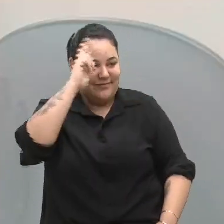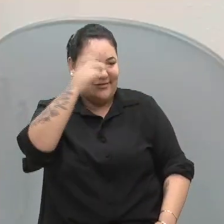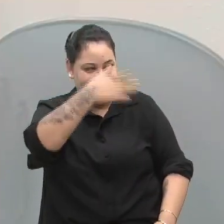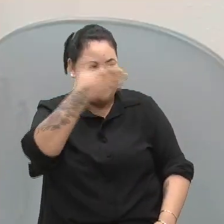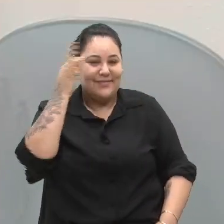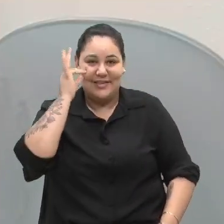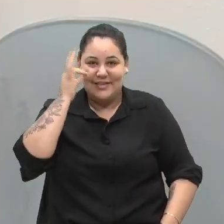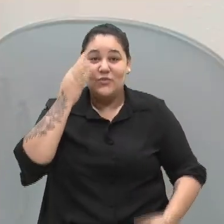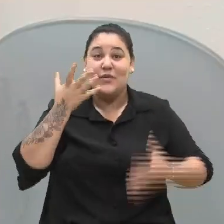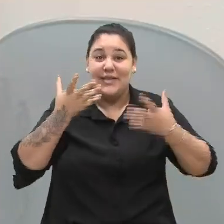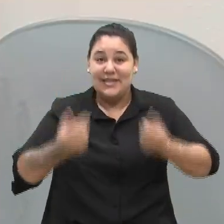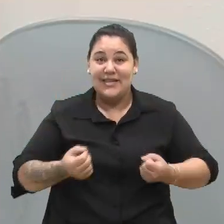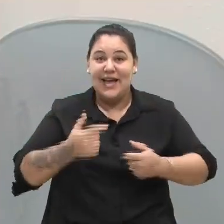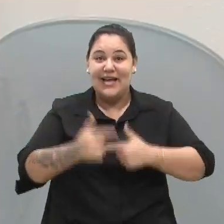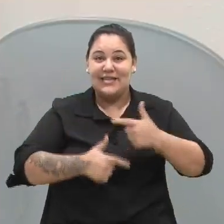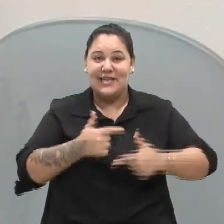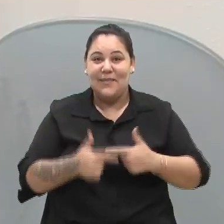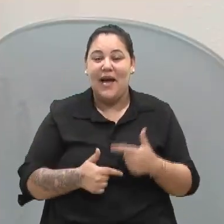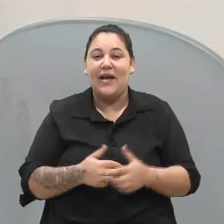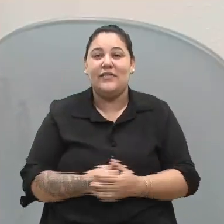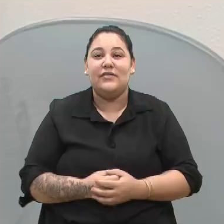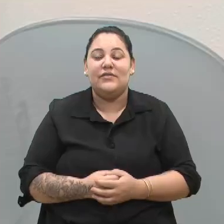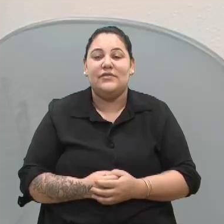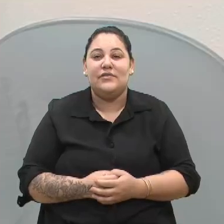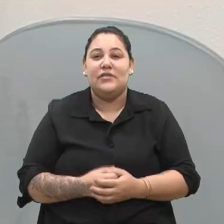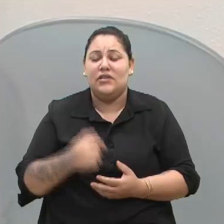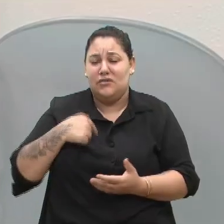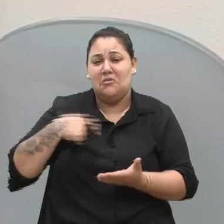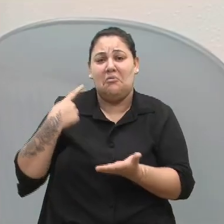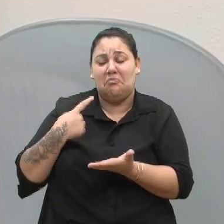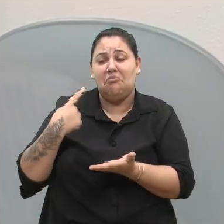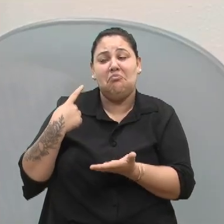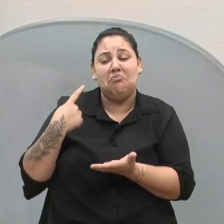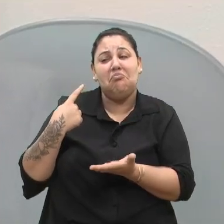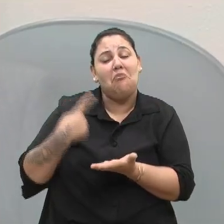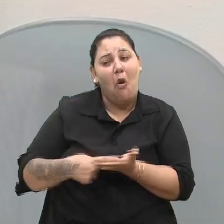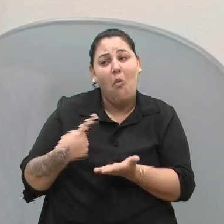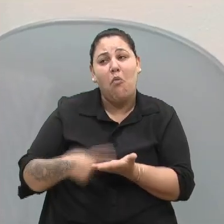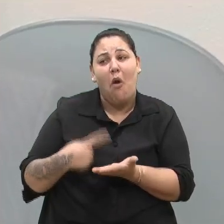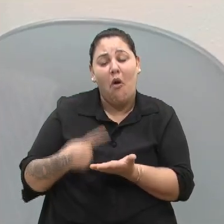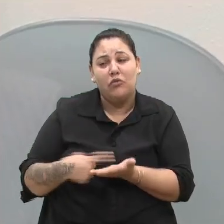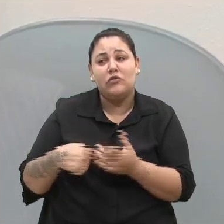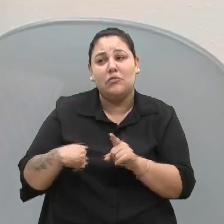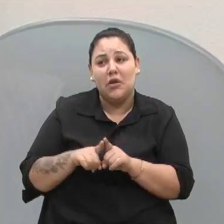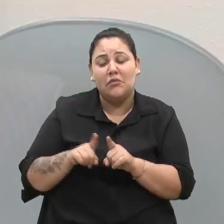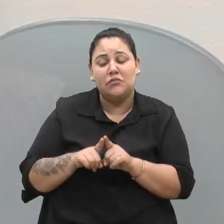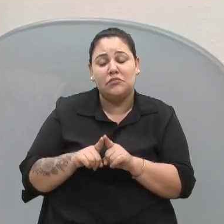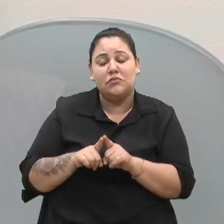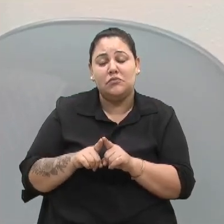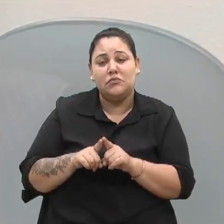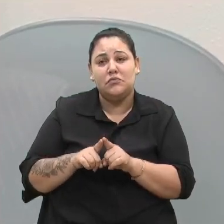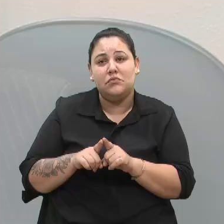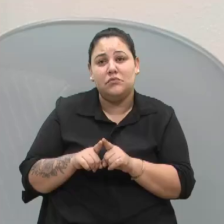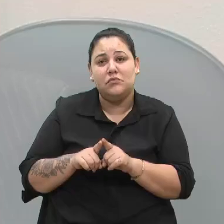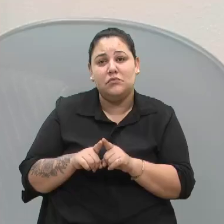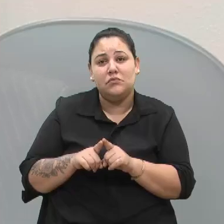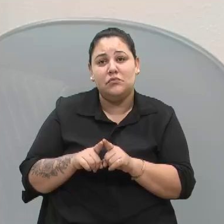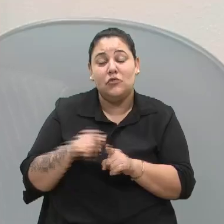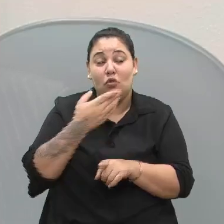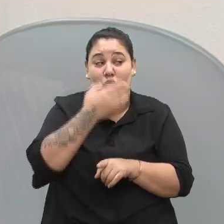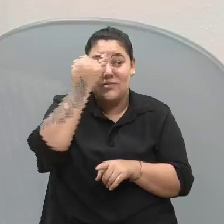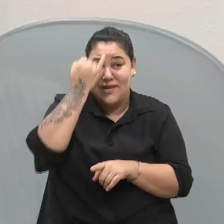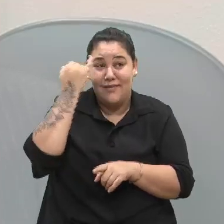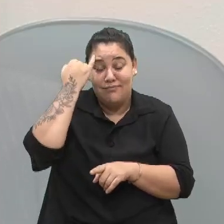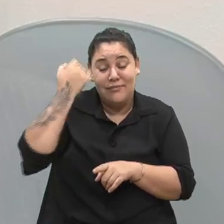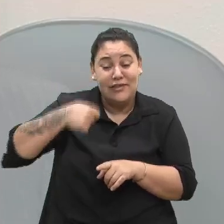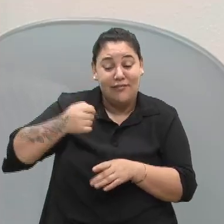processo. E concordo com o vereador D'Ambrosio. Esse projeto nós tínhamos que ter votado lá em janeiro ainda, numa extraordinária,